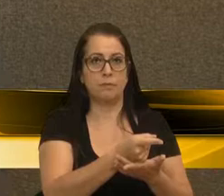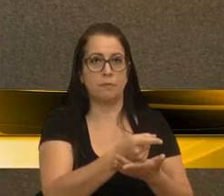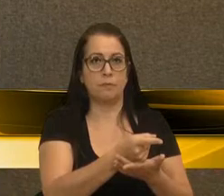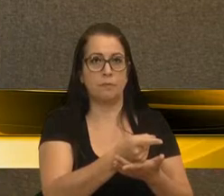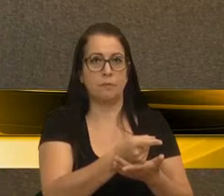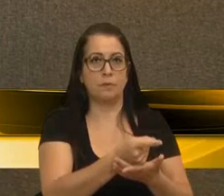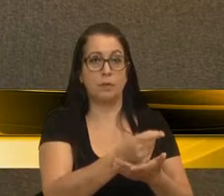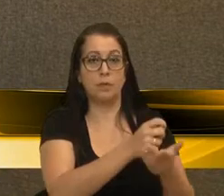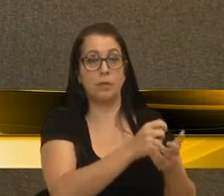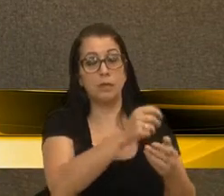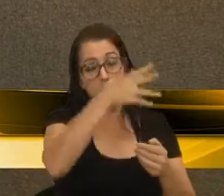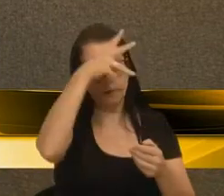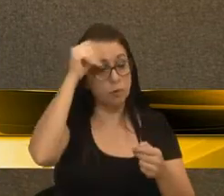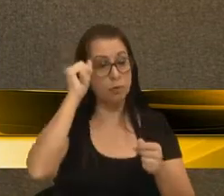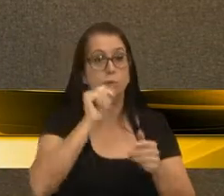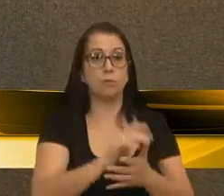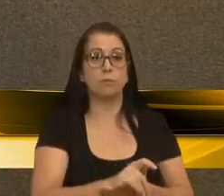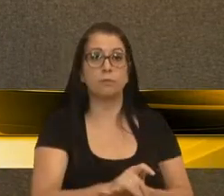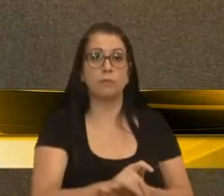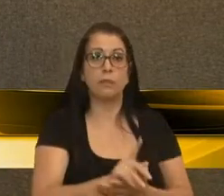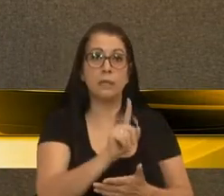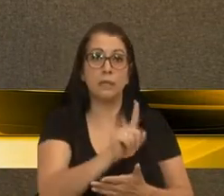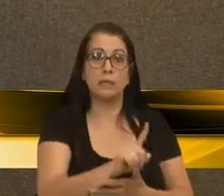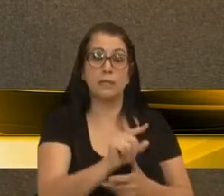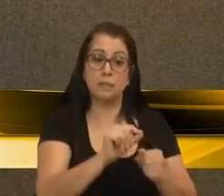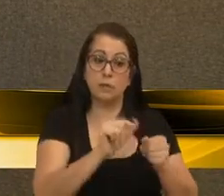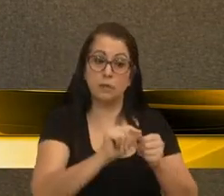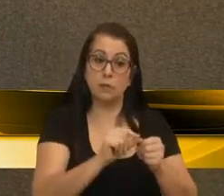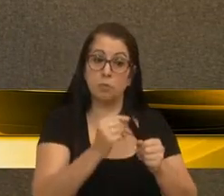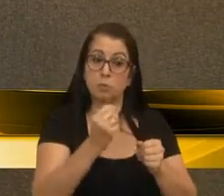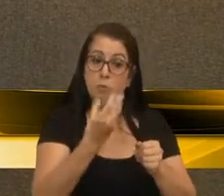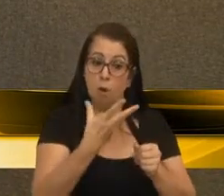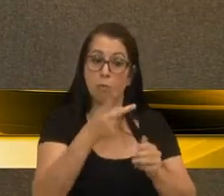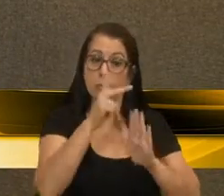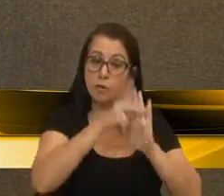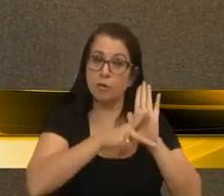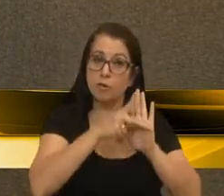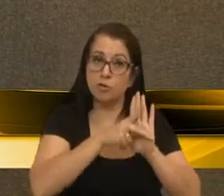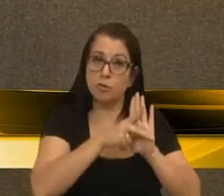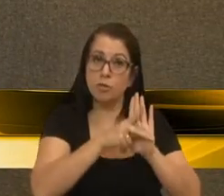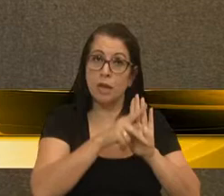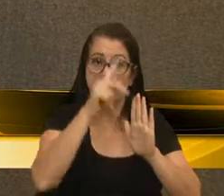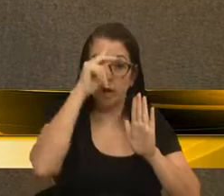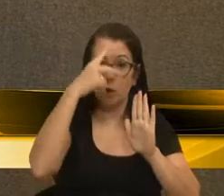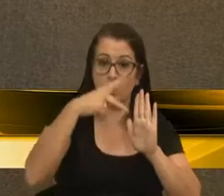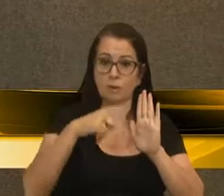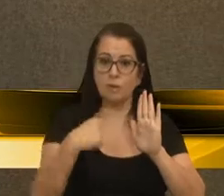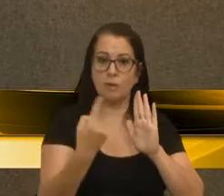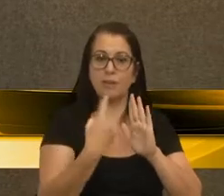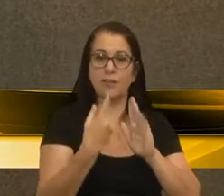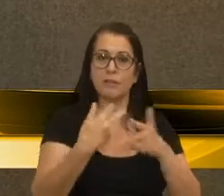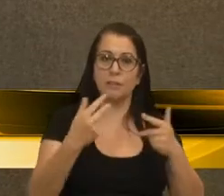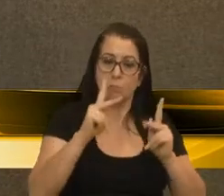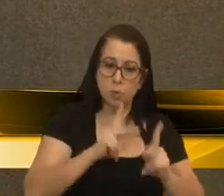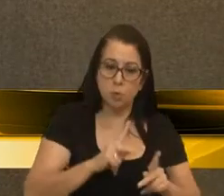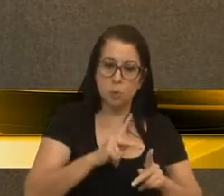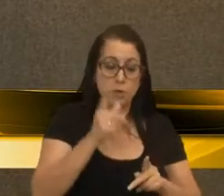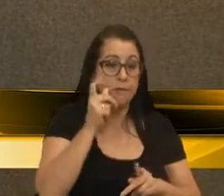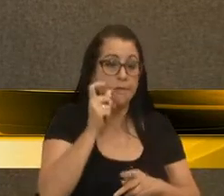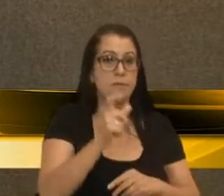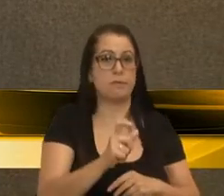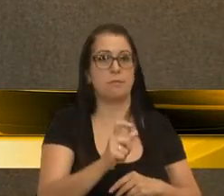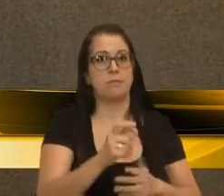do poder público. Ela, se feito um belo projeto ali, automaticamente as pessoas